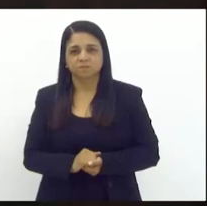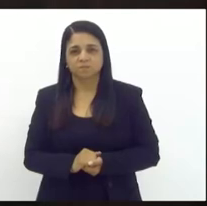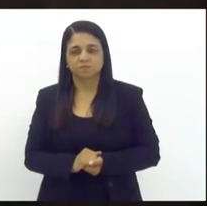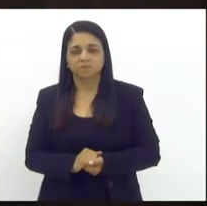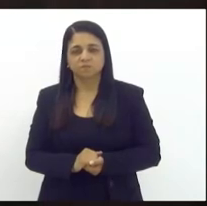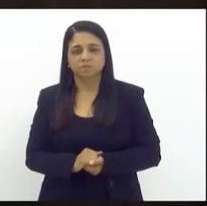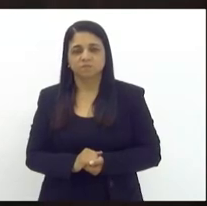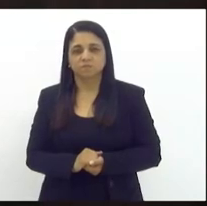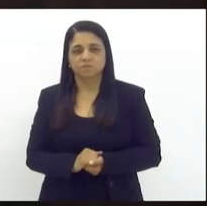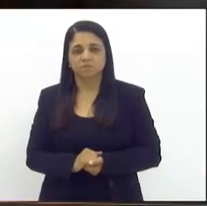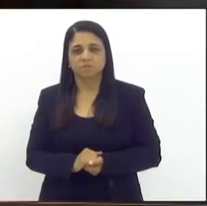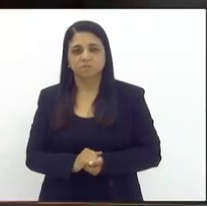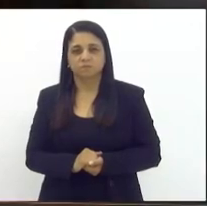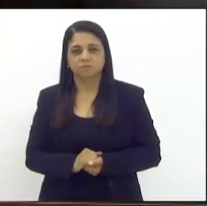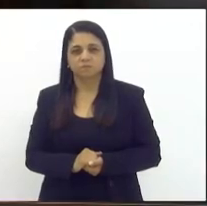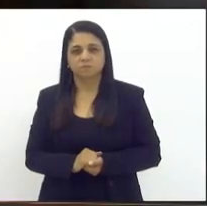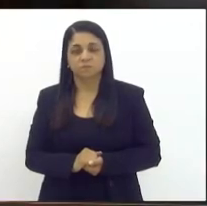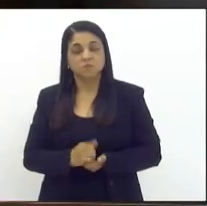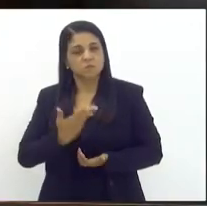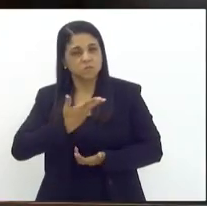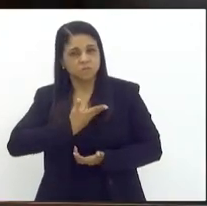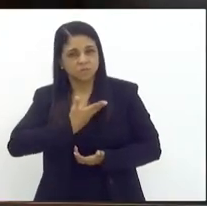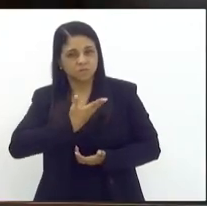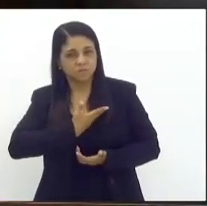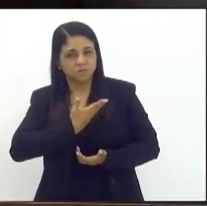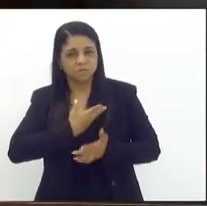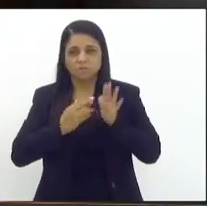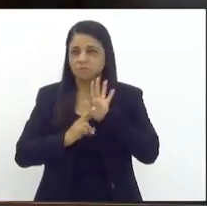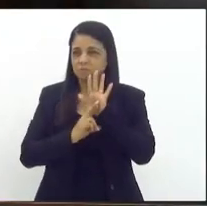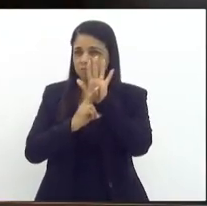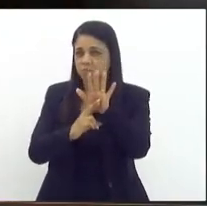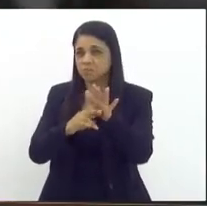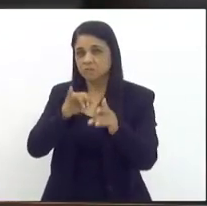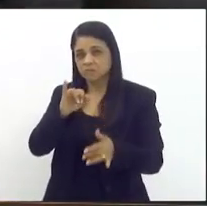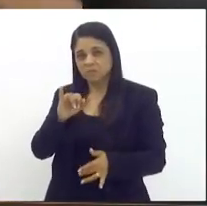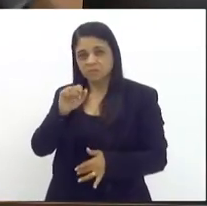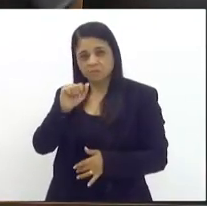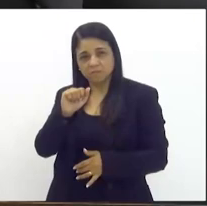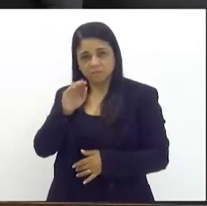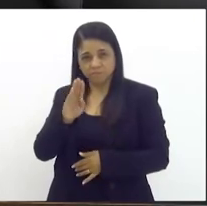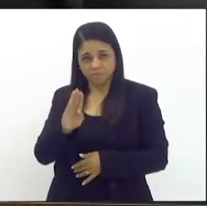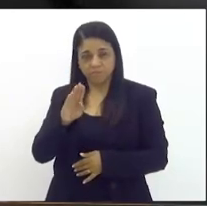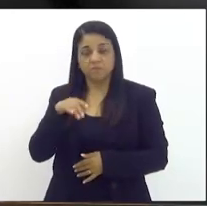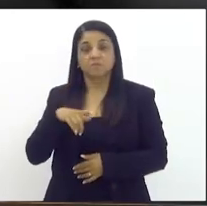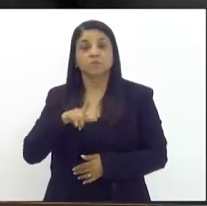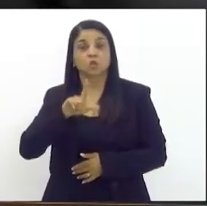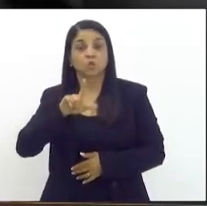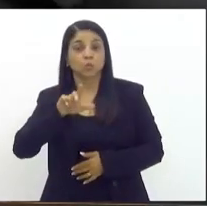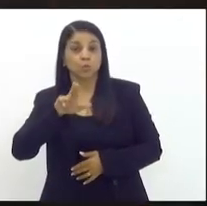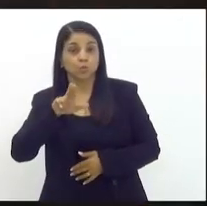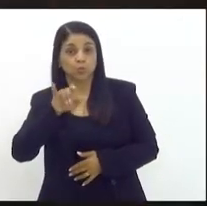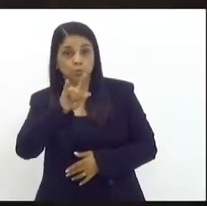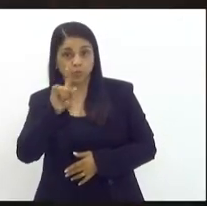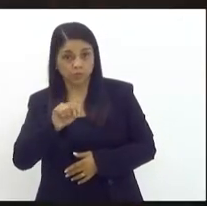o nosso colega representando iab Luiz Gustavo